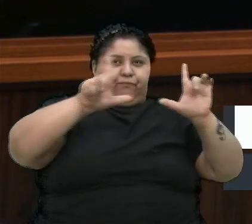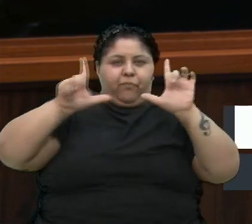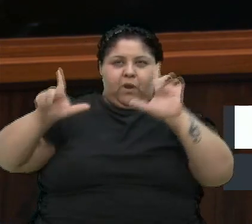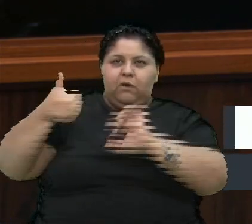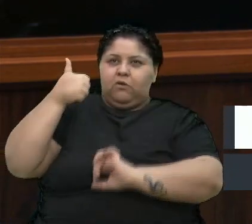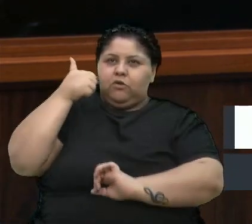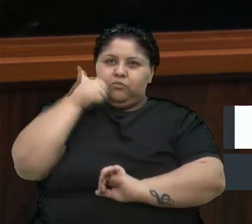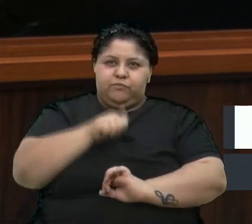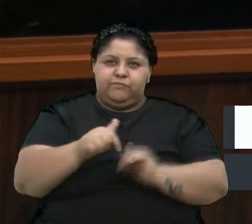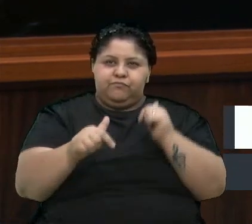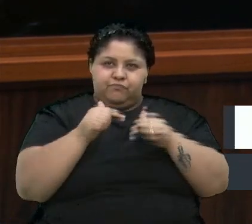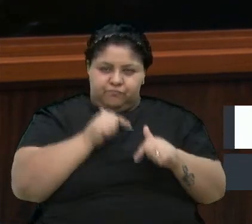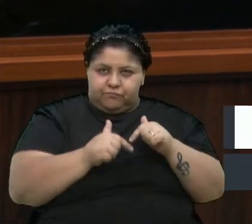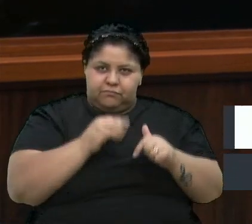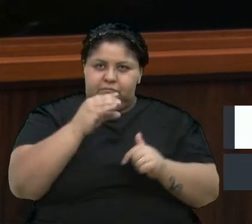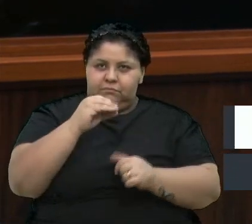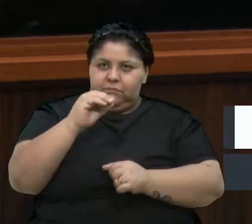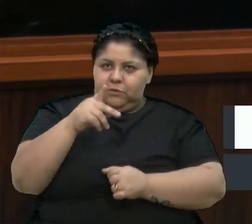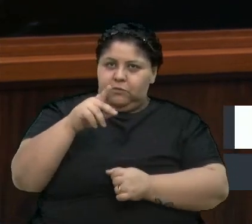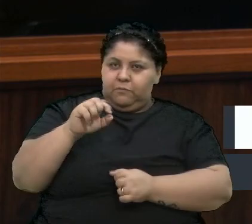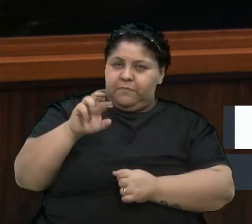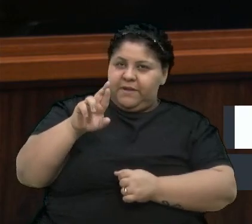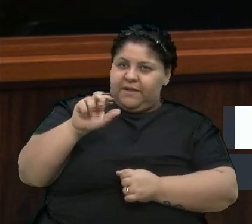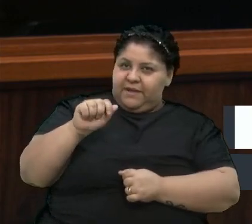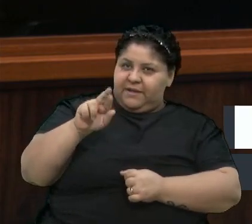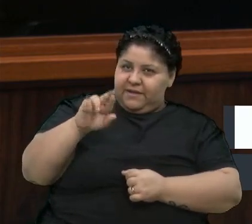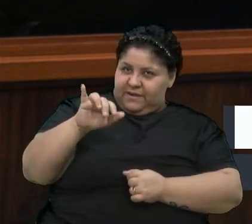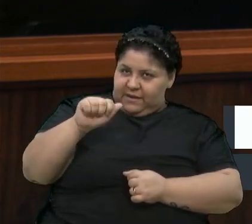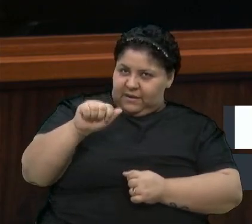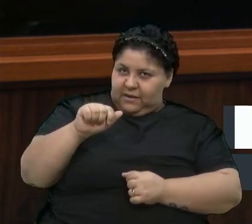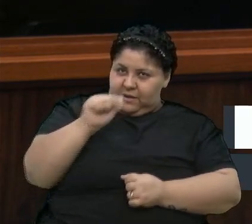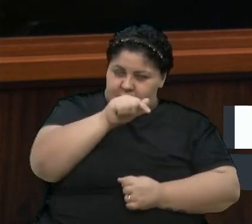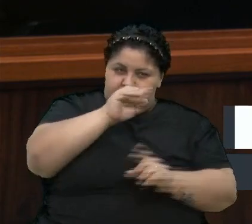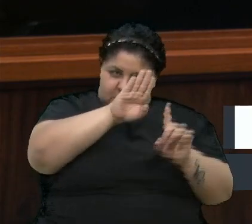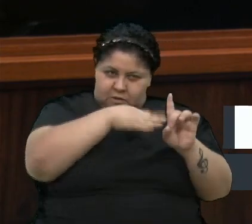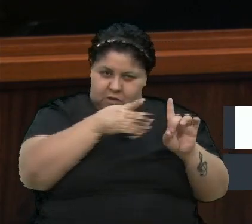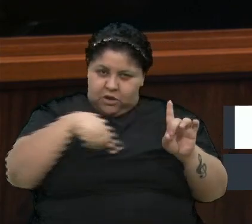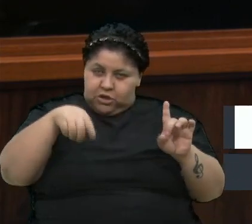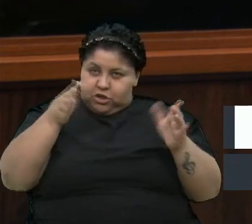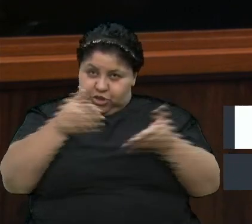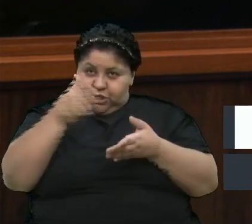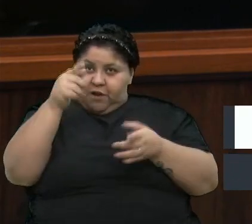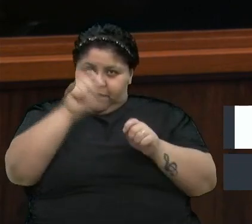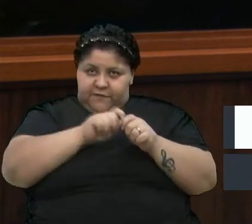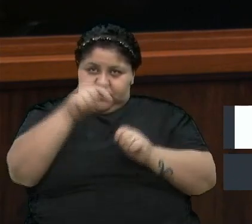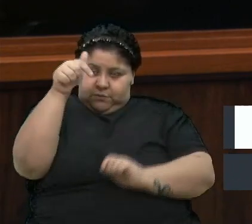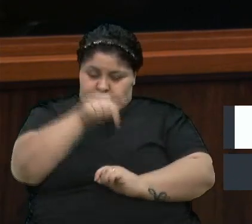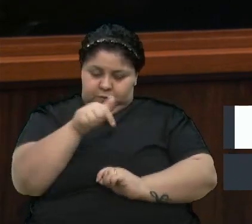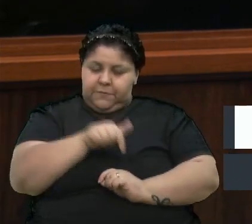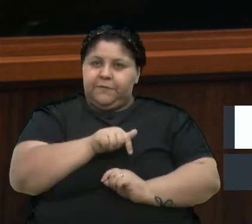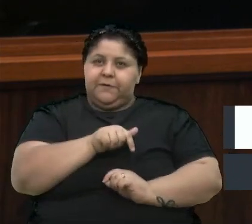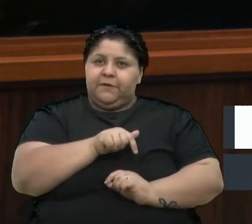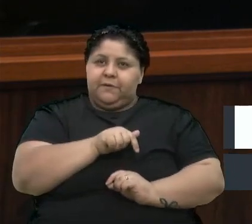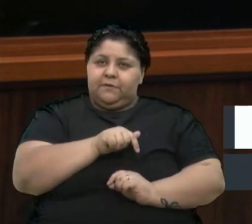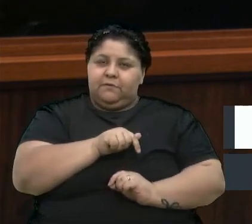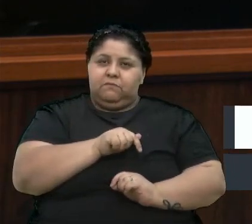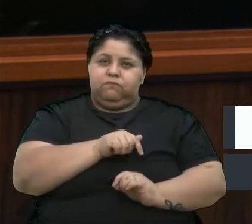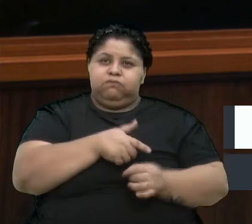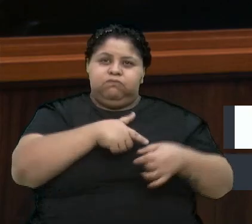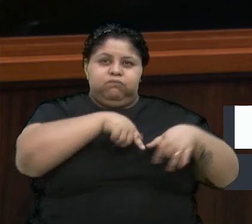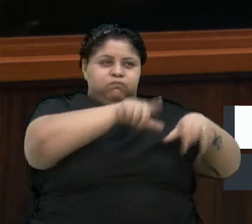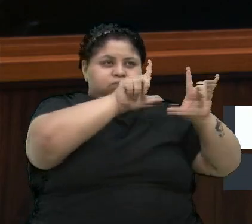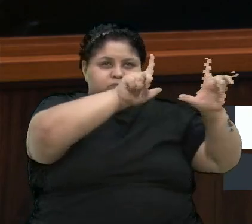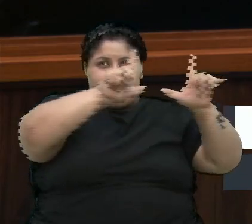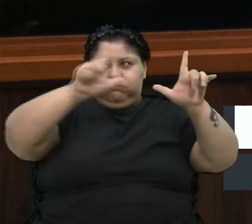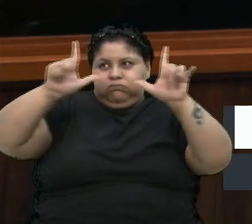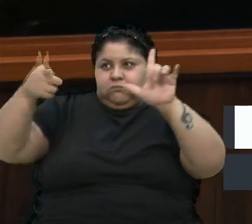Operárias. Mulheres Operárias, aquela homenagem, nós já fizemos nessa Câmara. A exposição